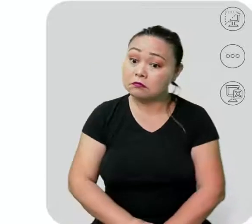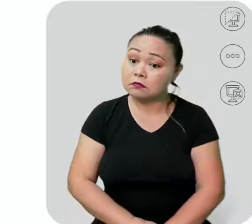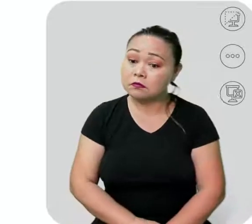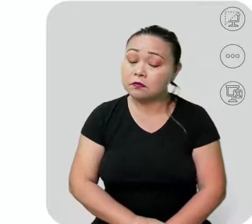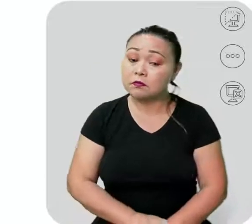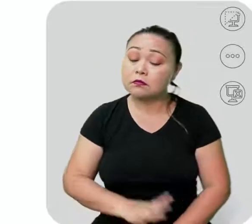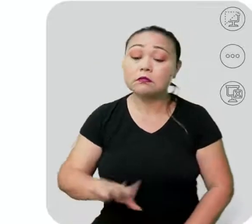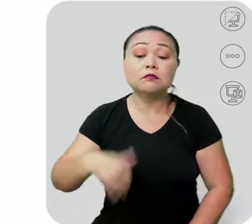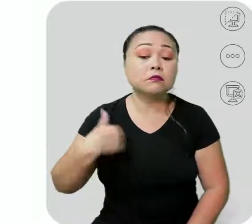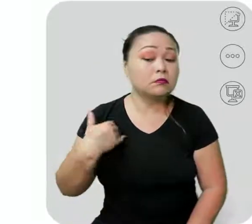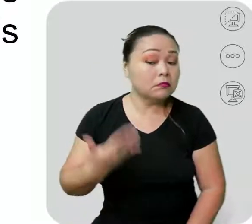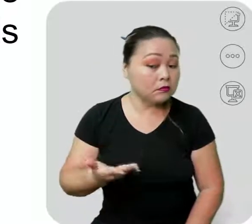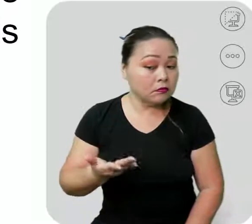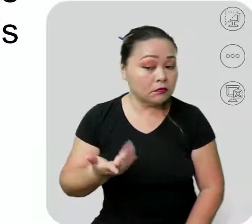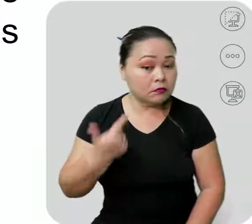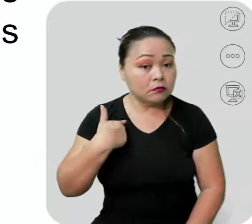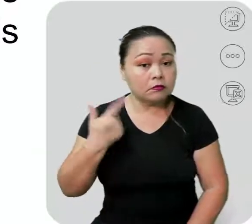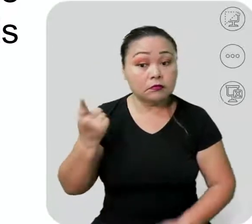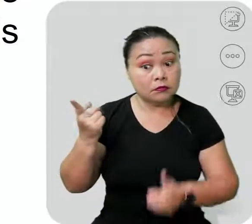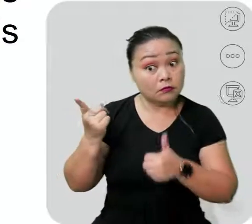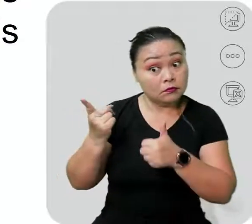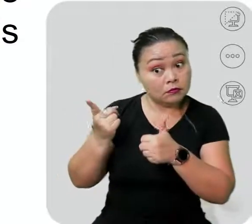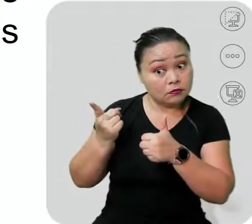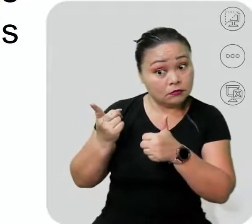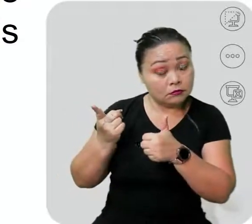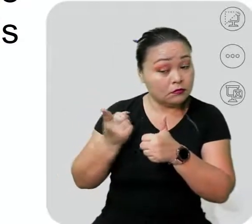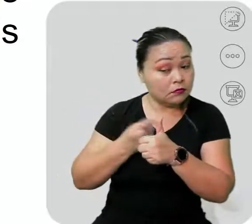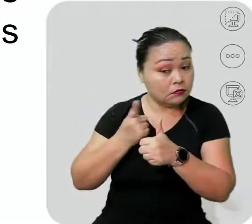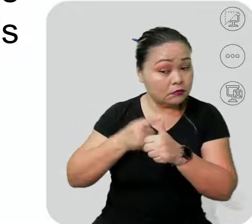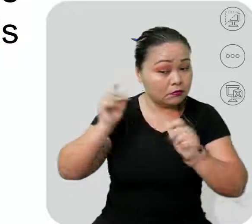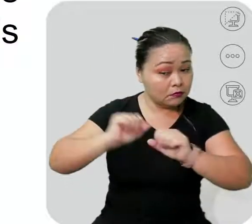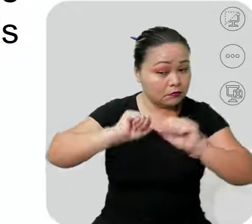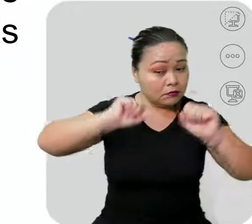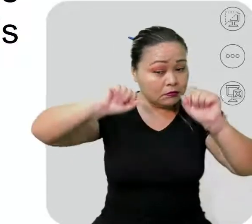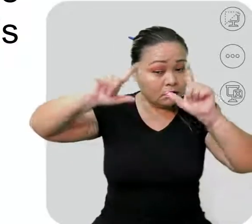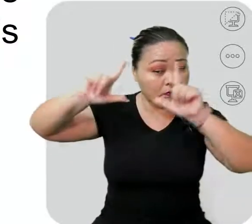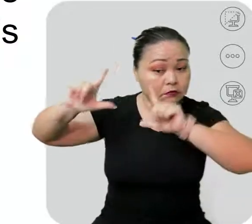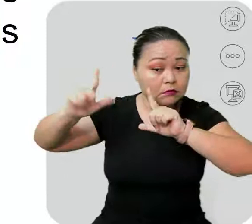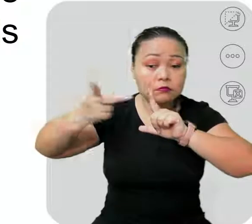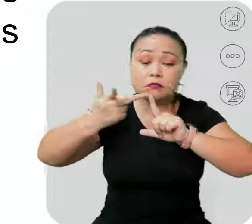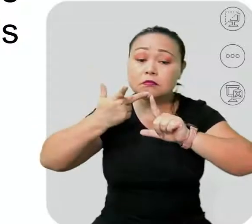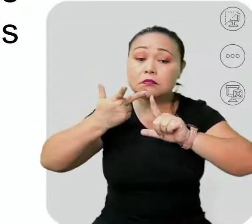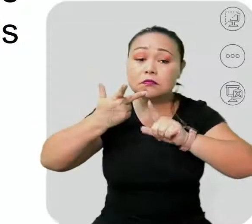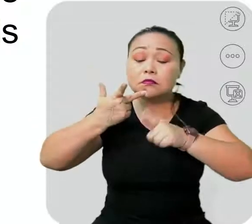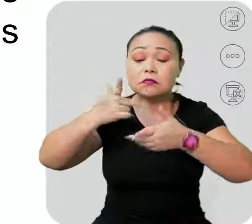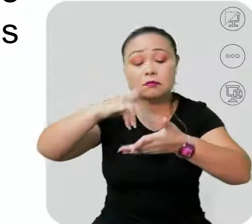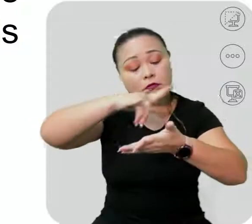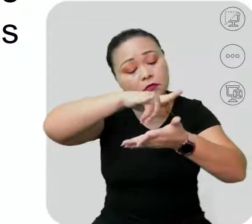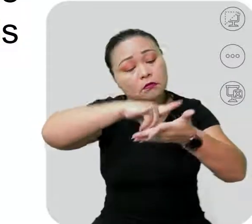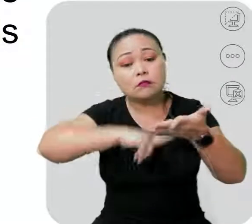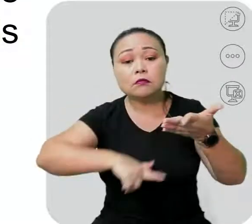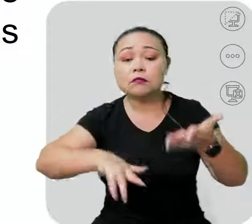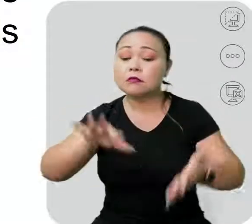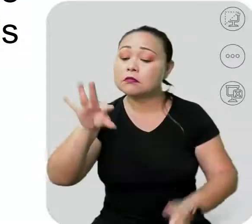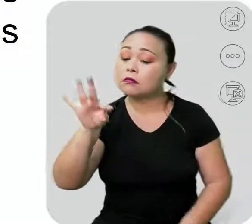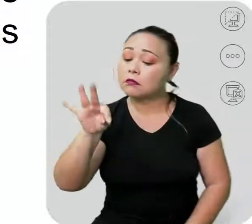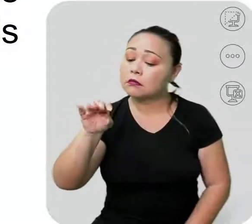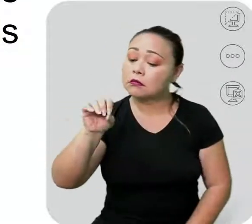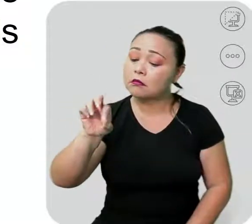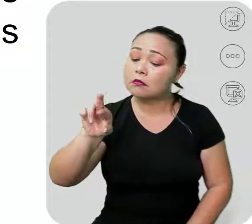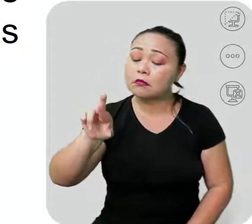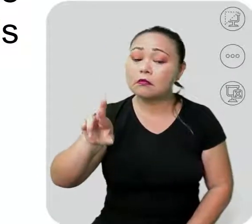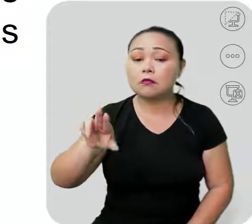e aí eu chamo nosso primeiro ó a primeira lembra que fala sobre o Tratado de Tordesilhas